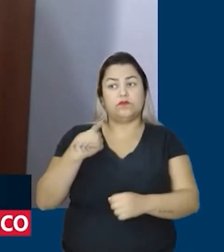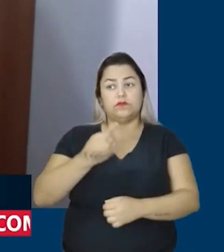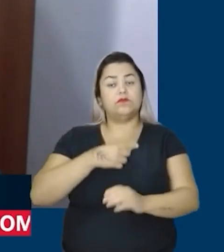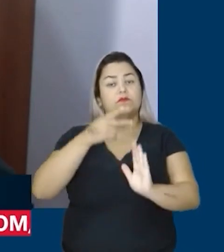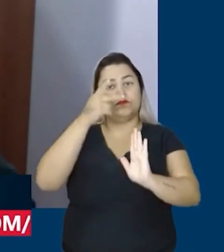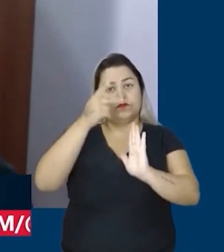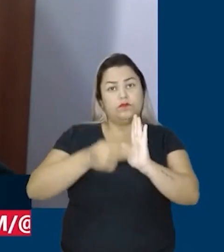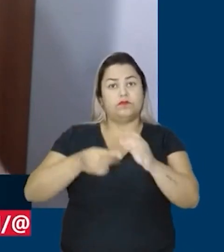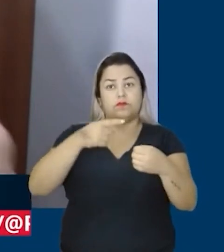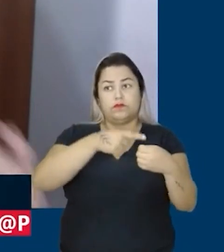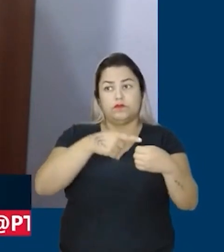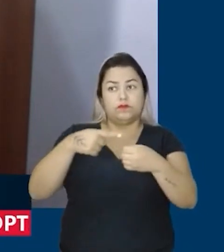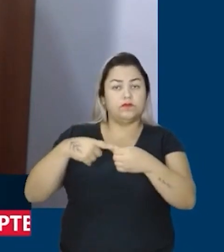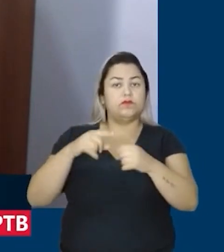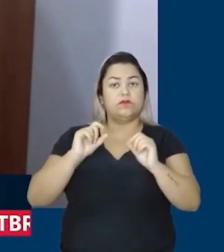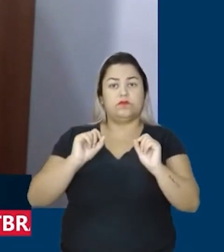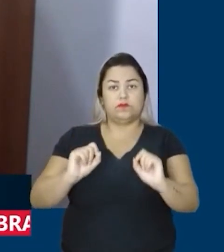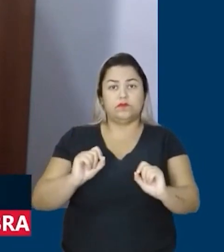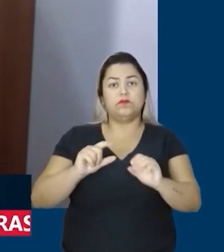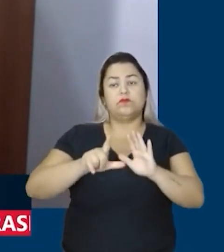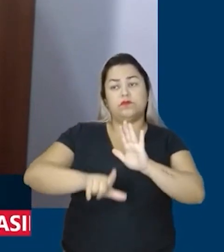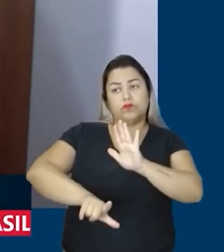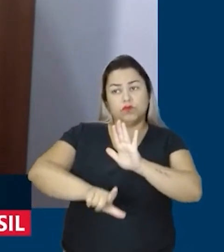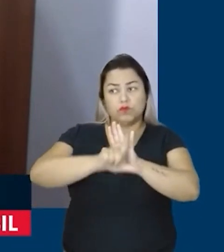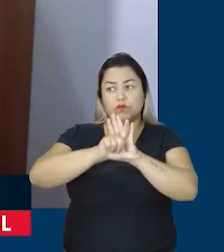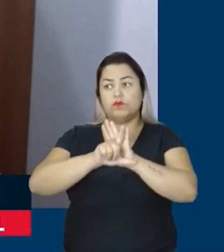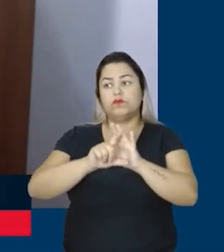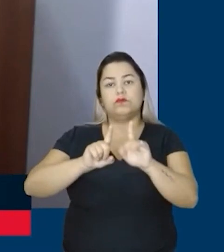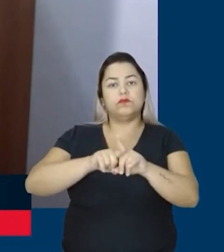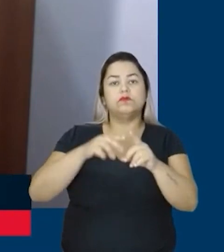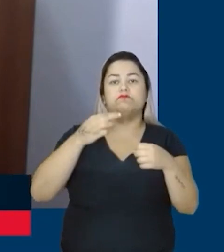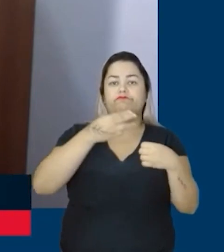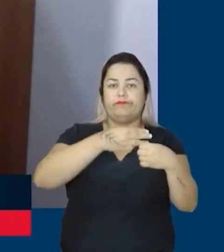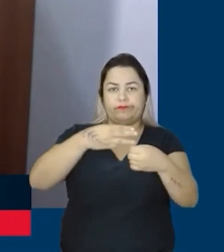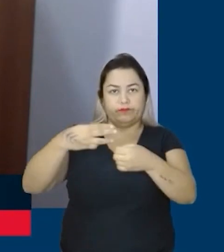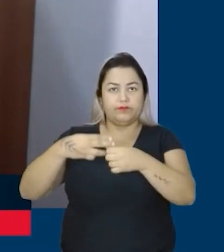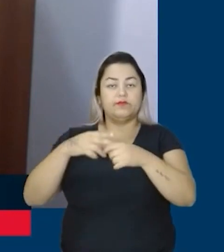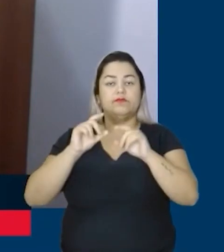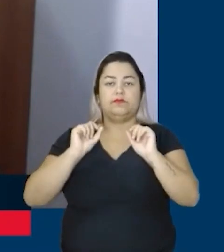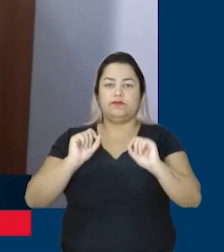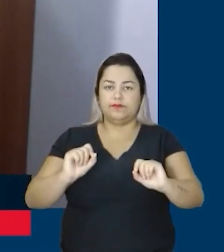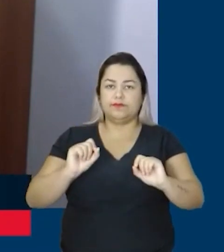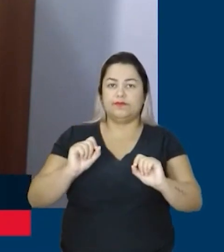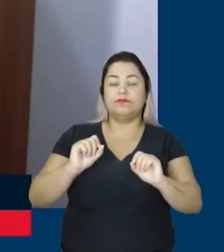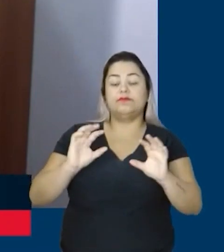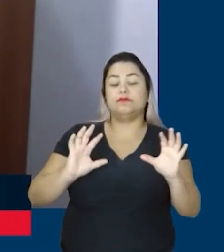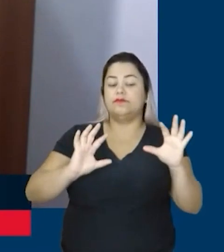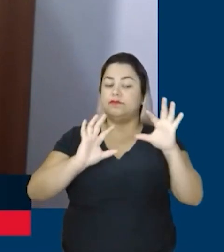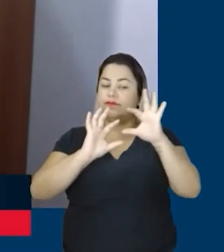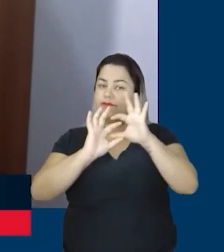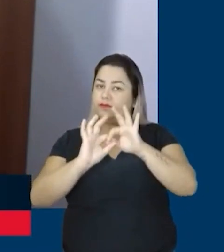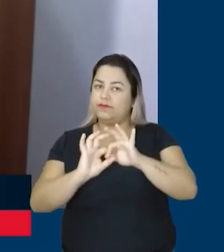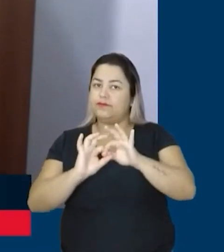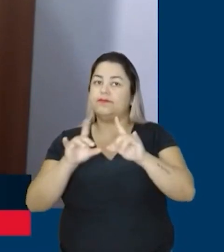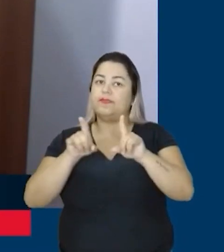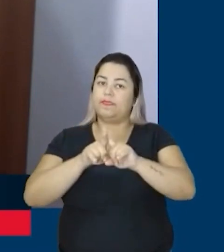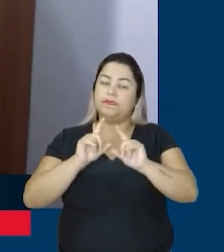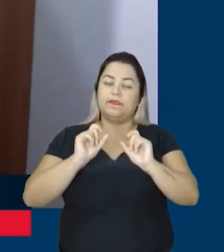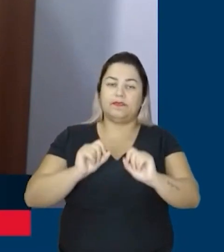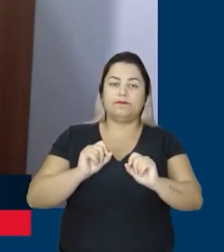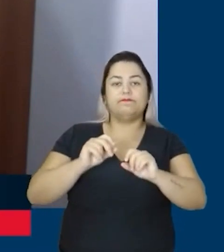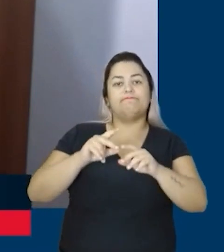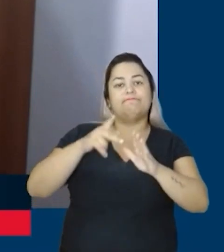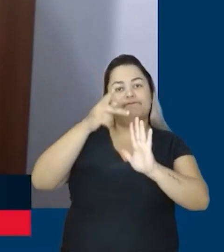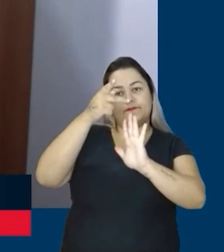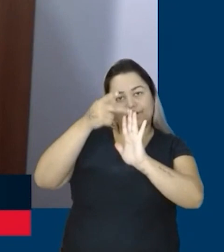para a cidade, nosso projeto para os legislativos municipais, mas, ao mesmo tempo, é vincular esse nosso